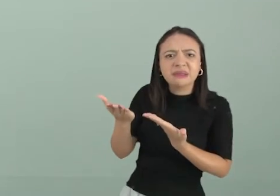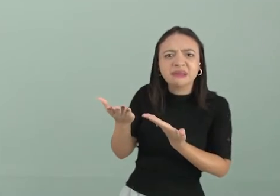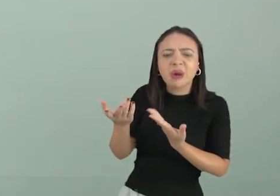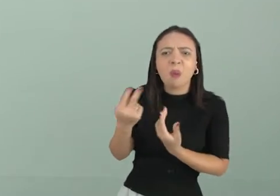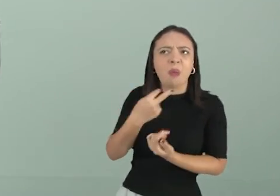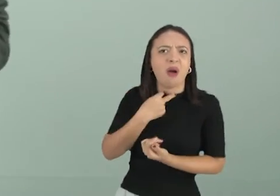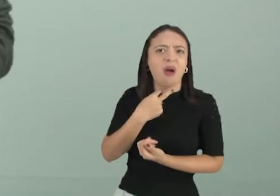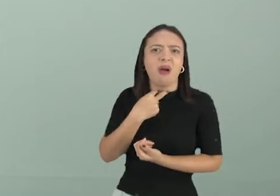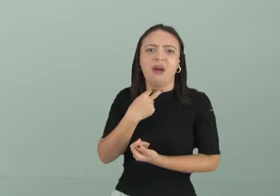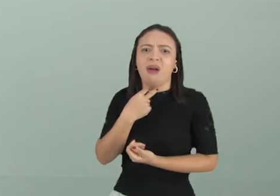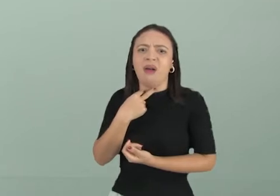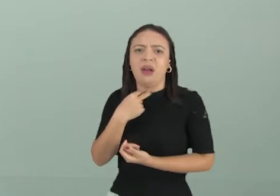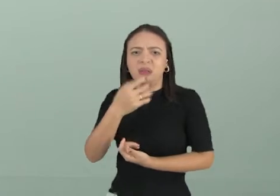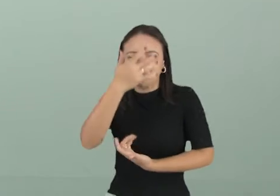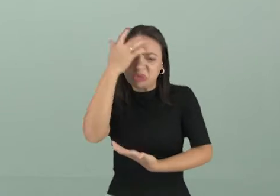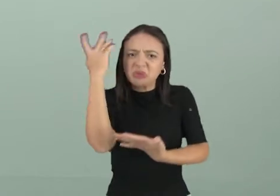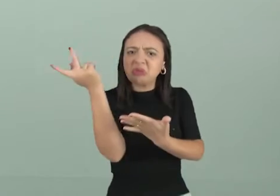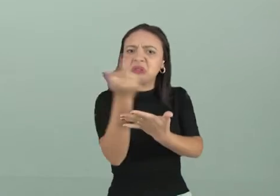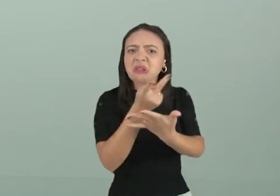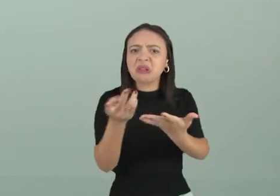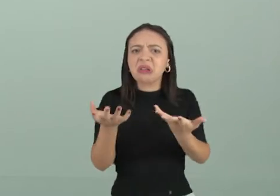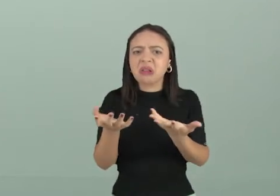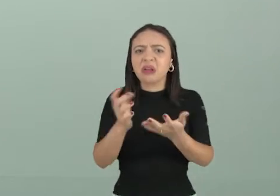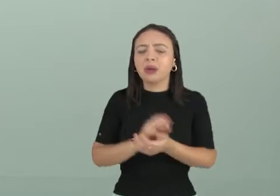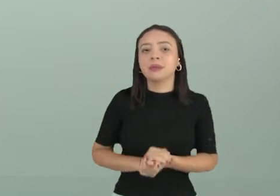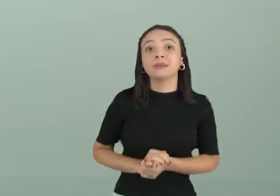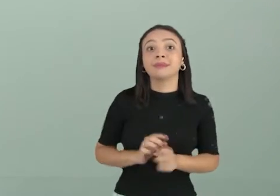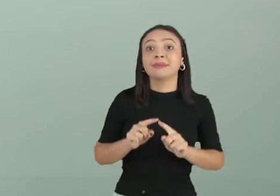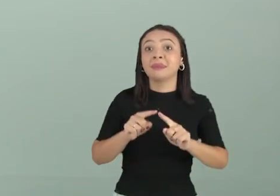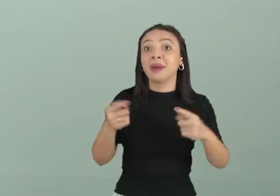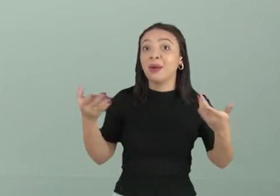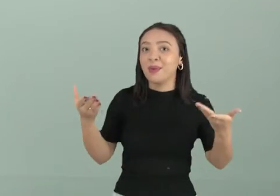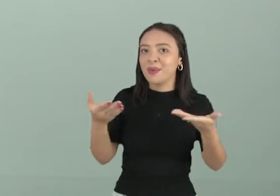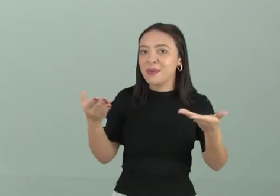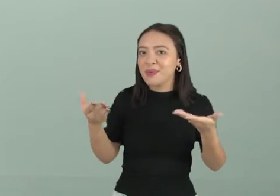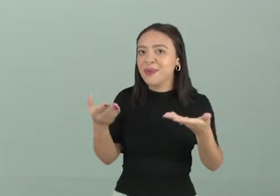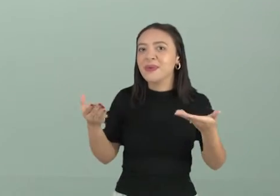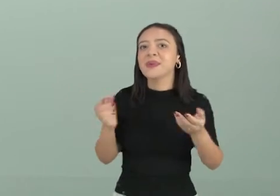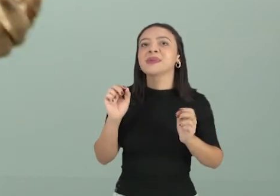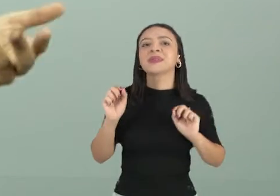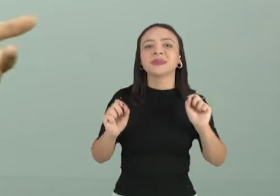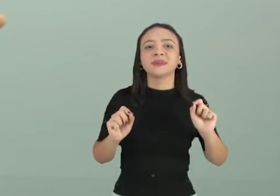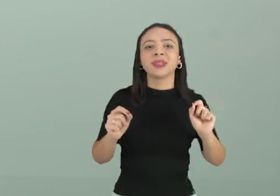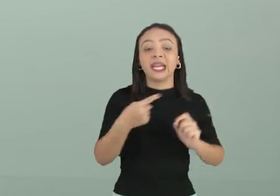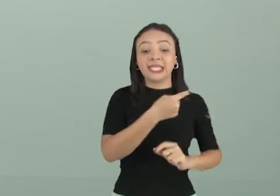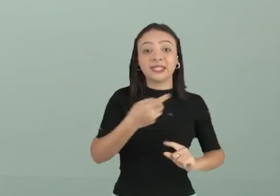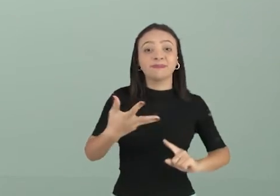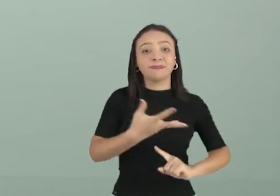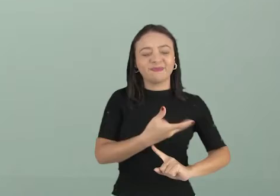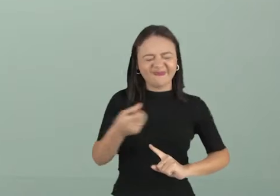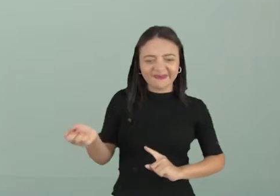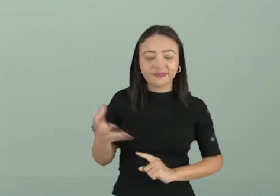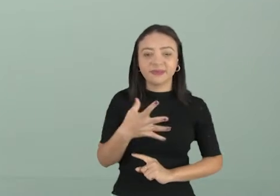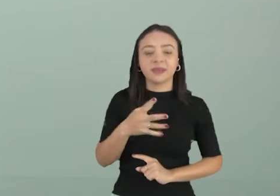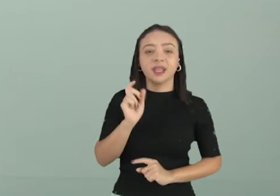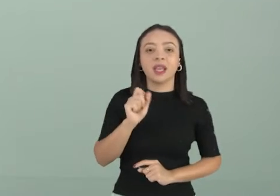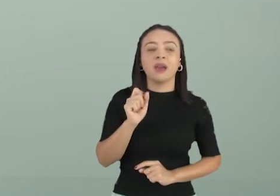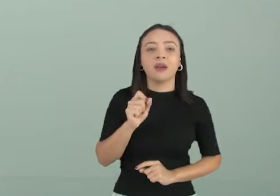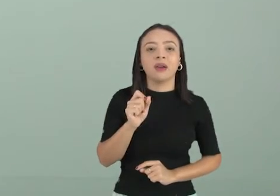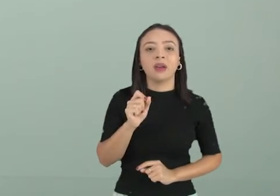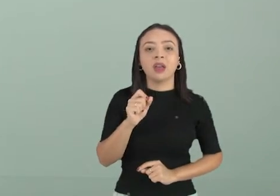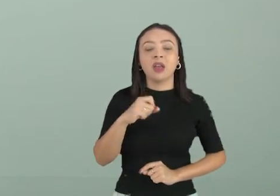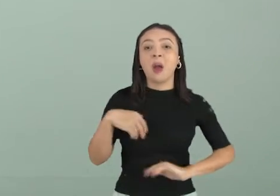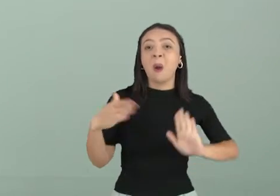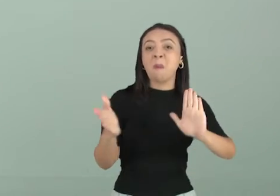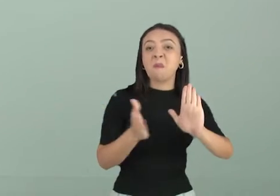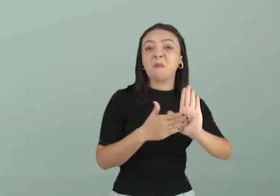absurdo, o que aqueles artistas estavam fazendo. Hoje, sim, a Semana de Arte Moderna é considerada um